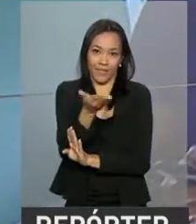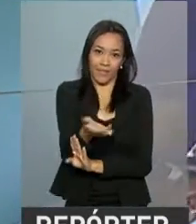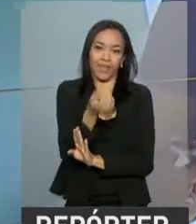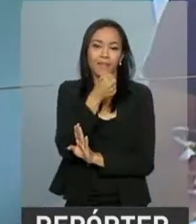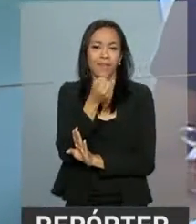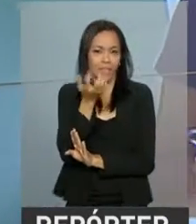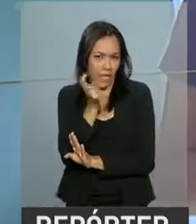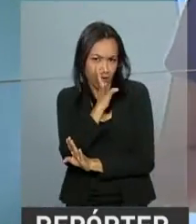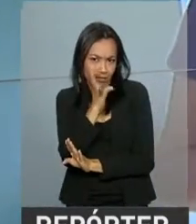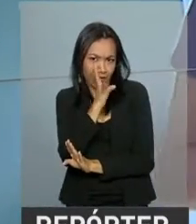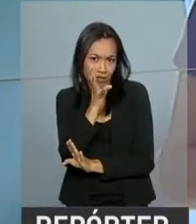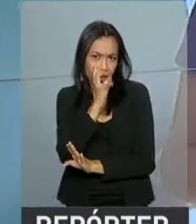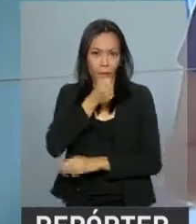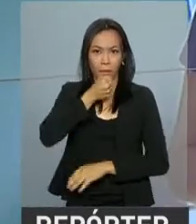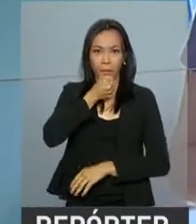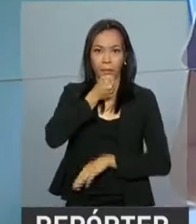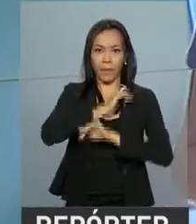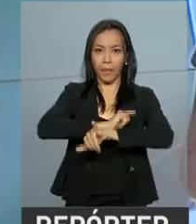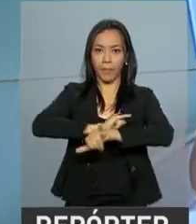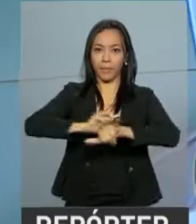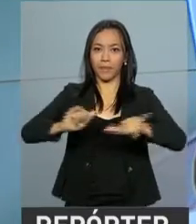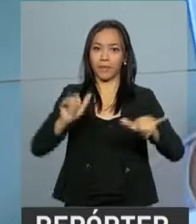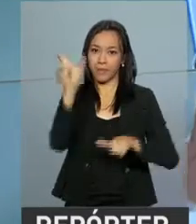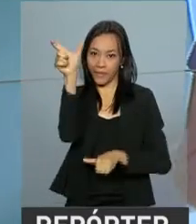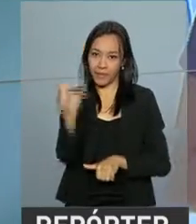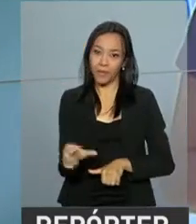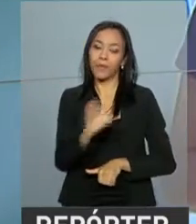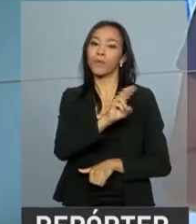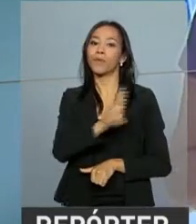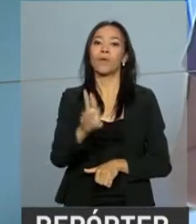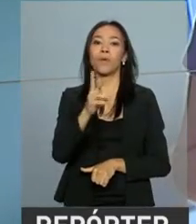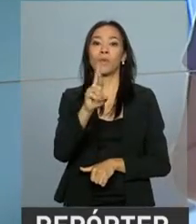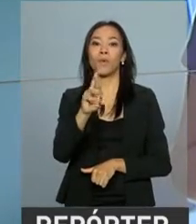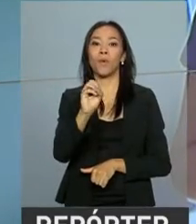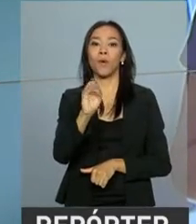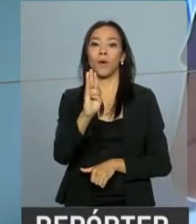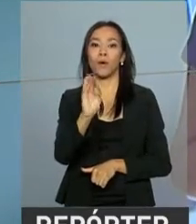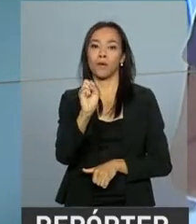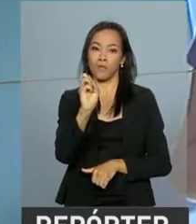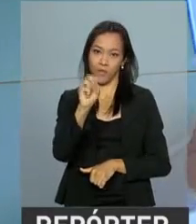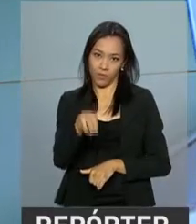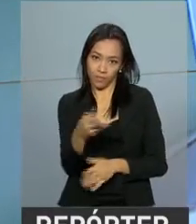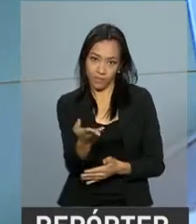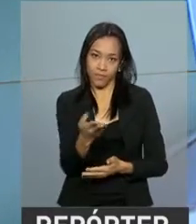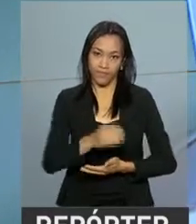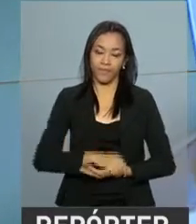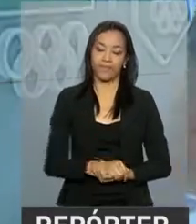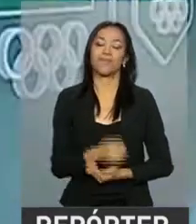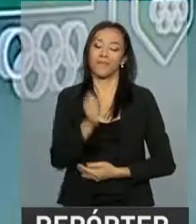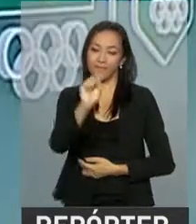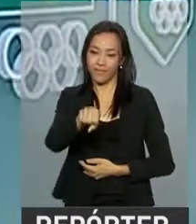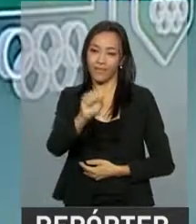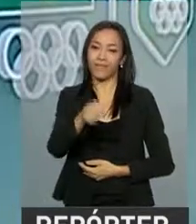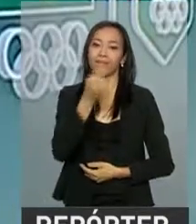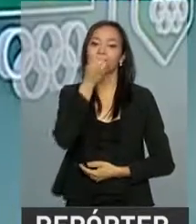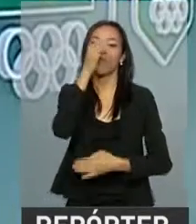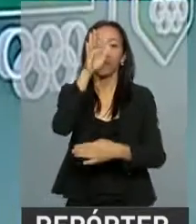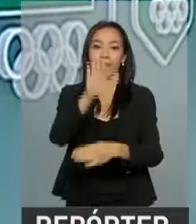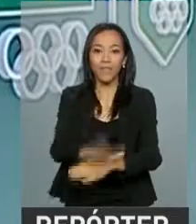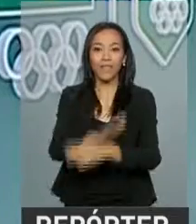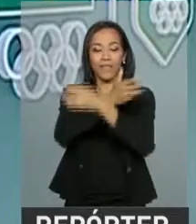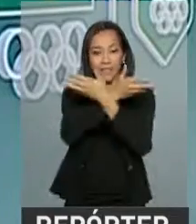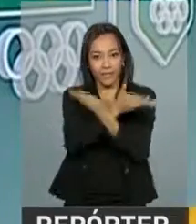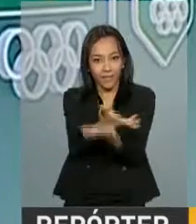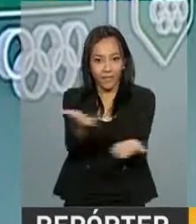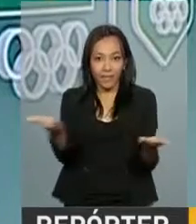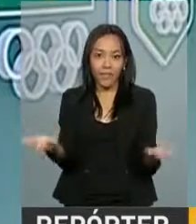Janeiro e acompanhou a entrevista coletiva do Robson Conceição. Não é, Luana? É isso aí, José Luiz. Boa tarde a